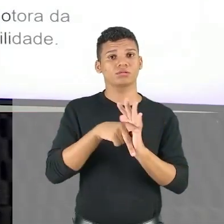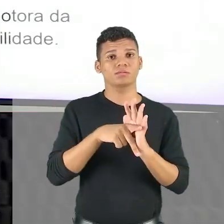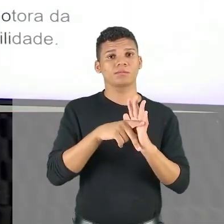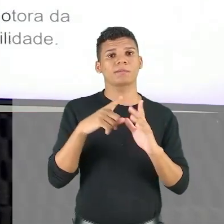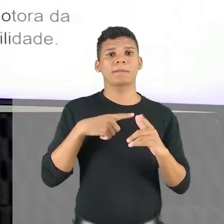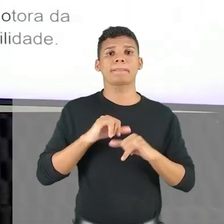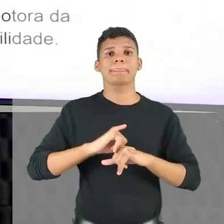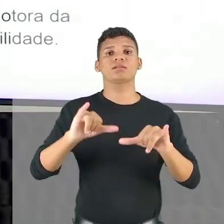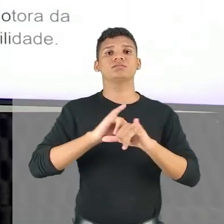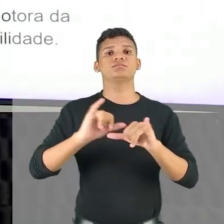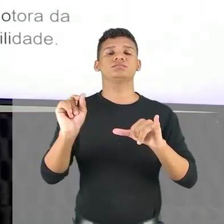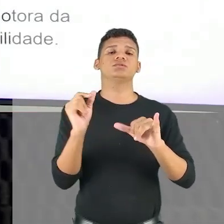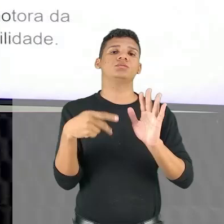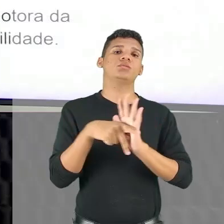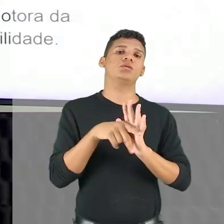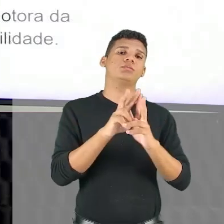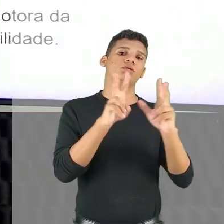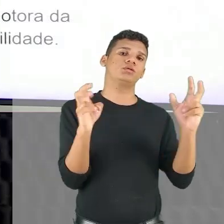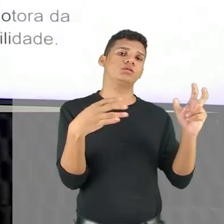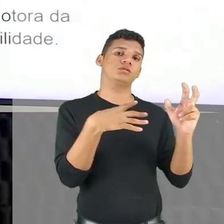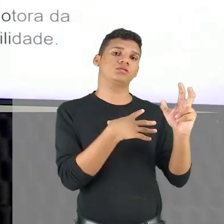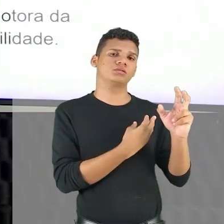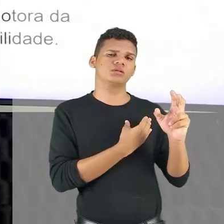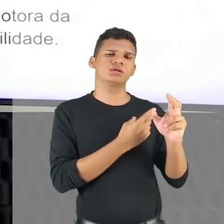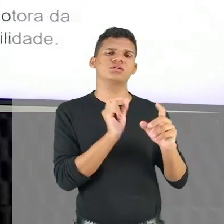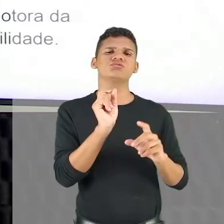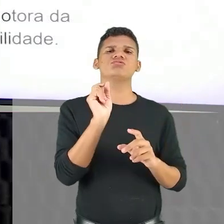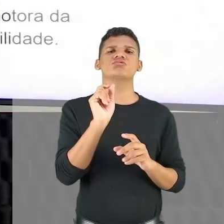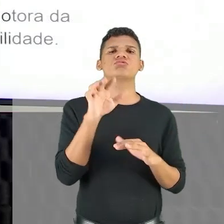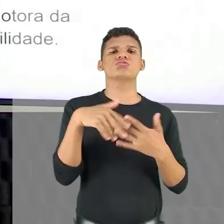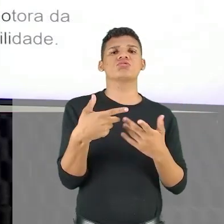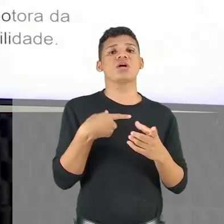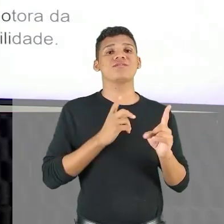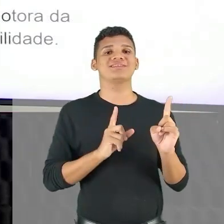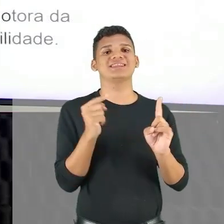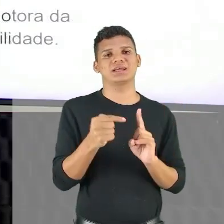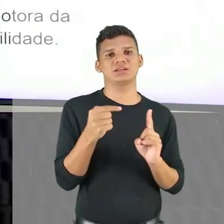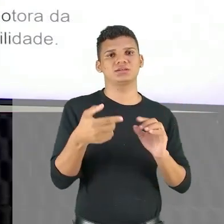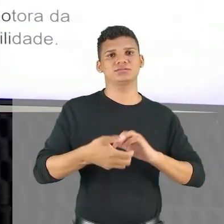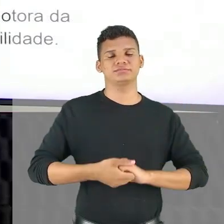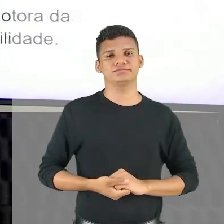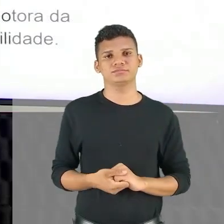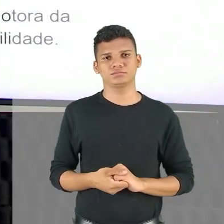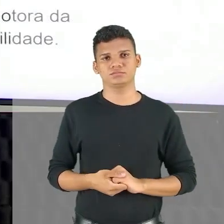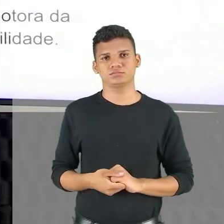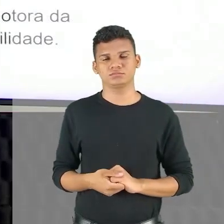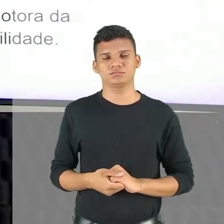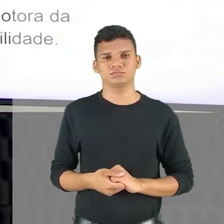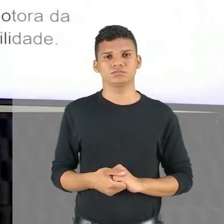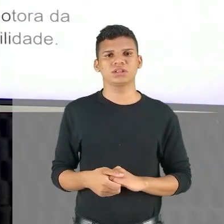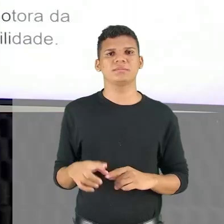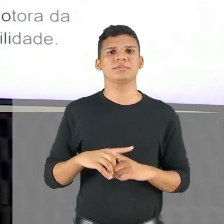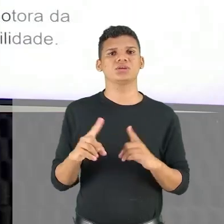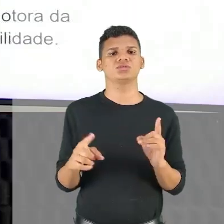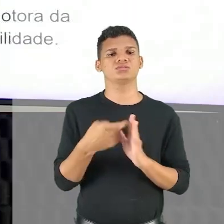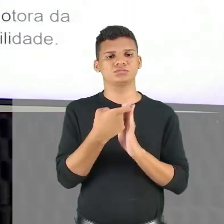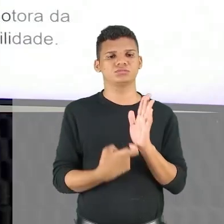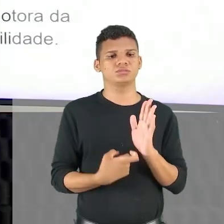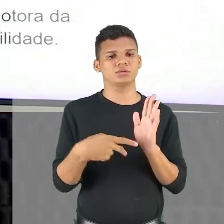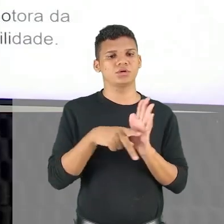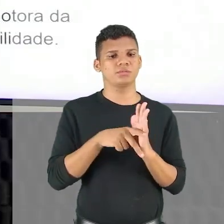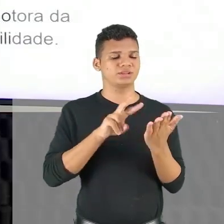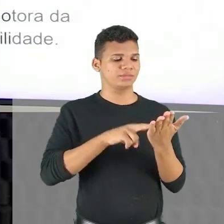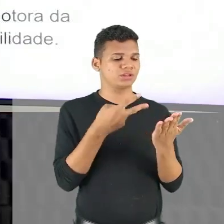como finalidade. Aí eu pergunto para ti, as questões do Enem é apenas interpretação textual?